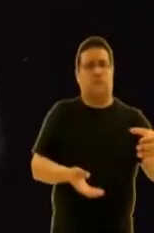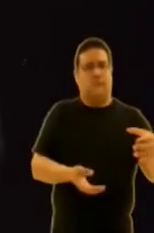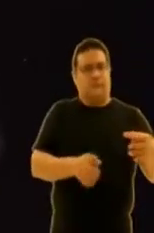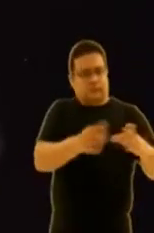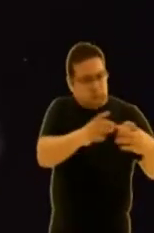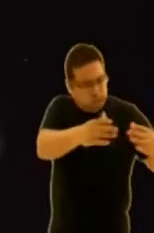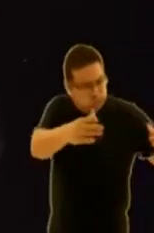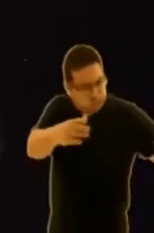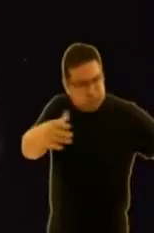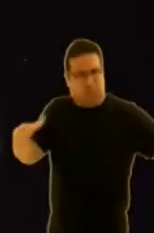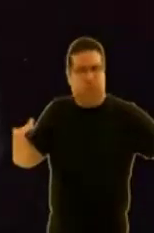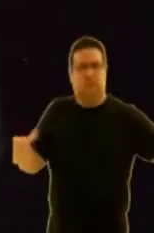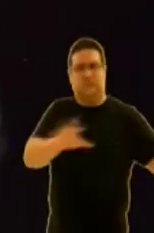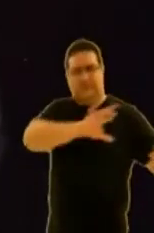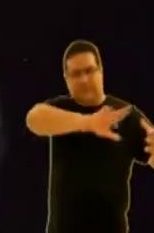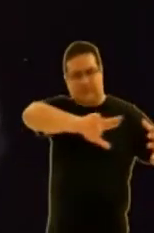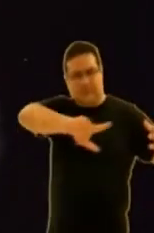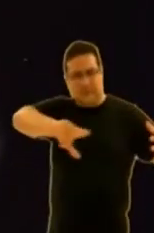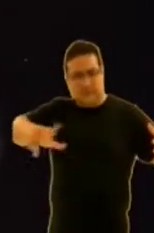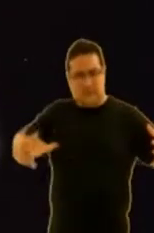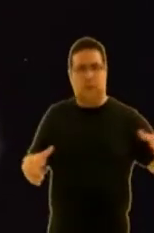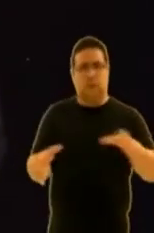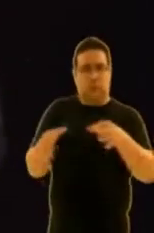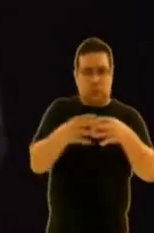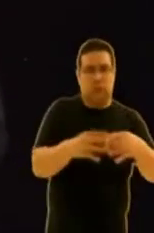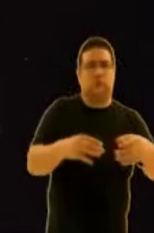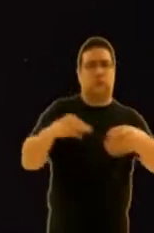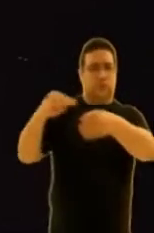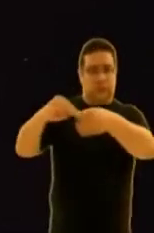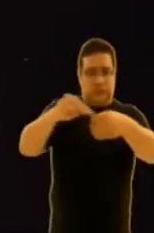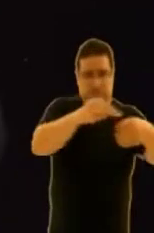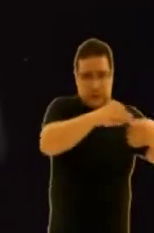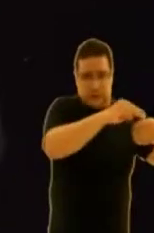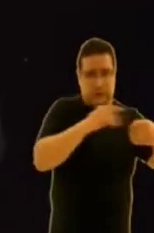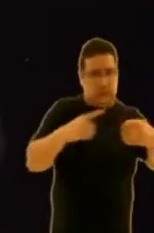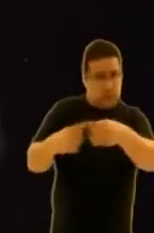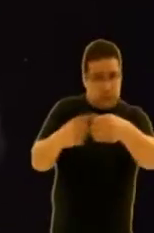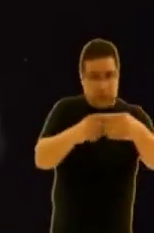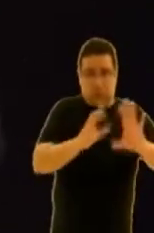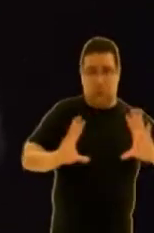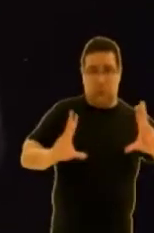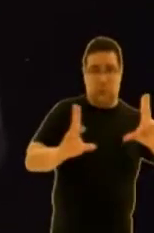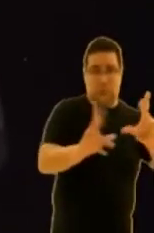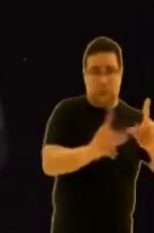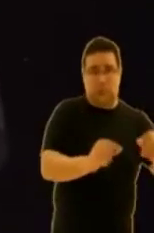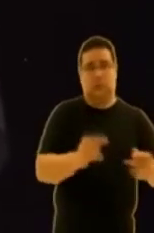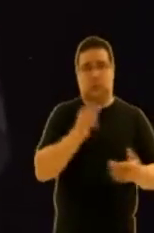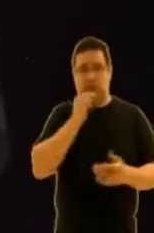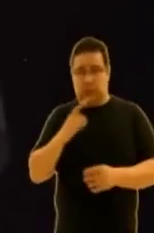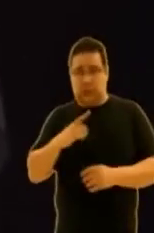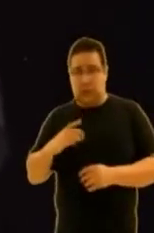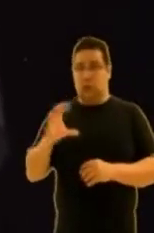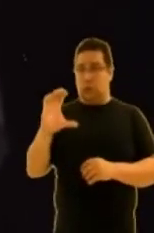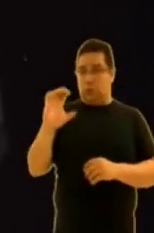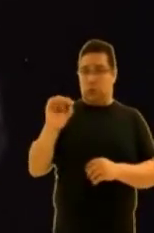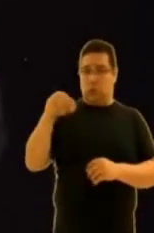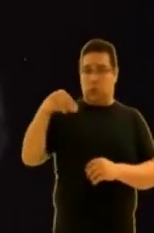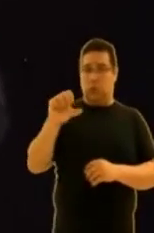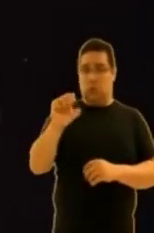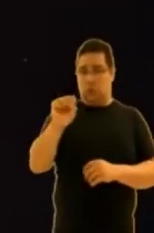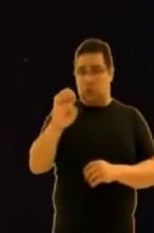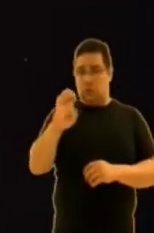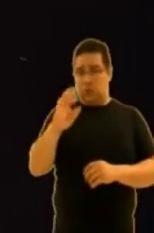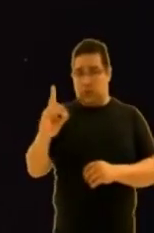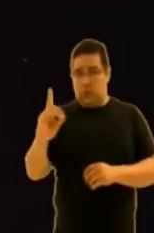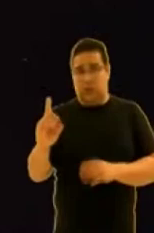muito grande de atores educacionais, que são os municípios, diferente do CONSED, que representa